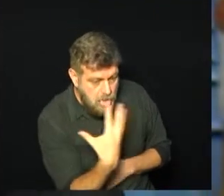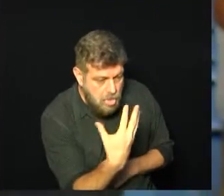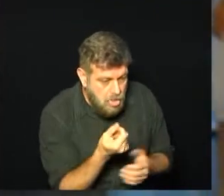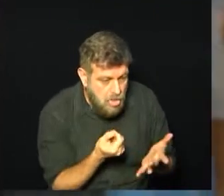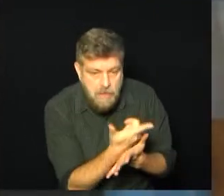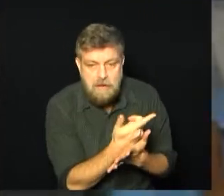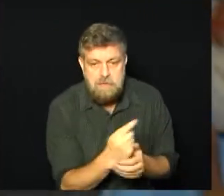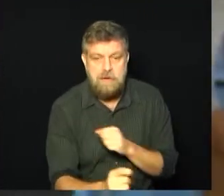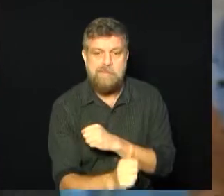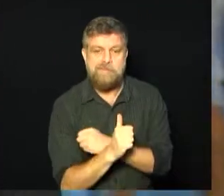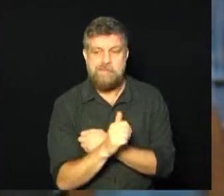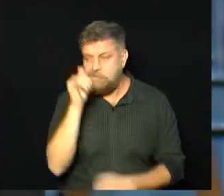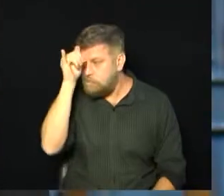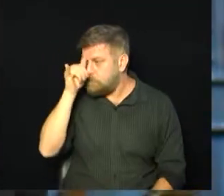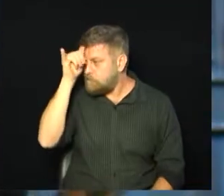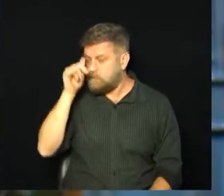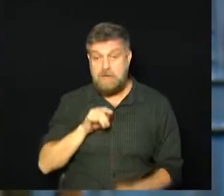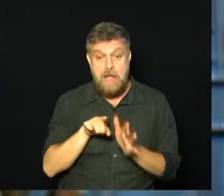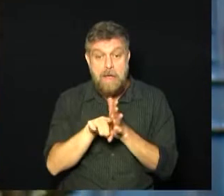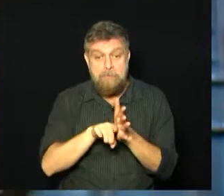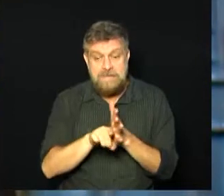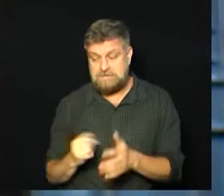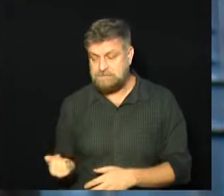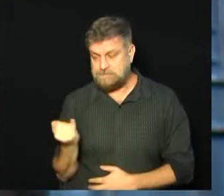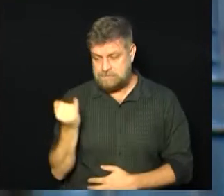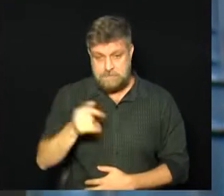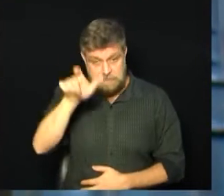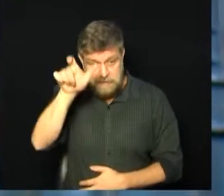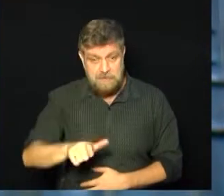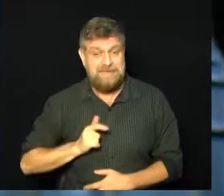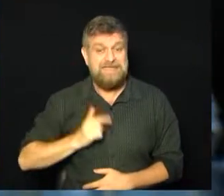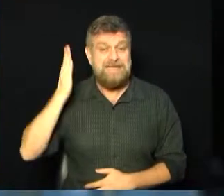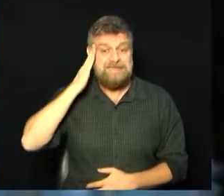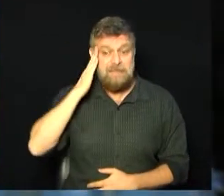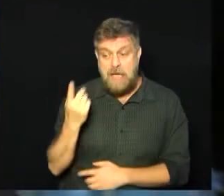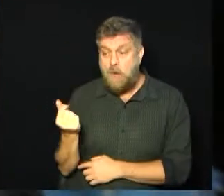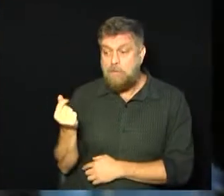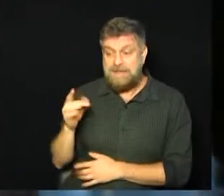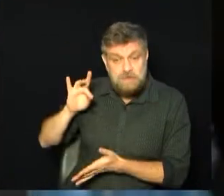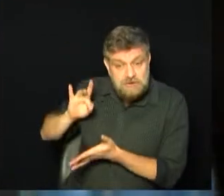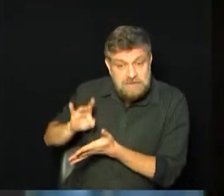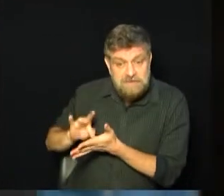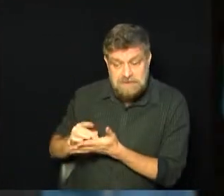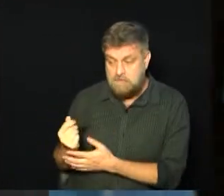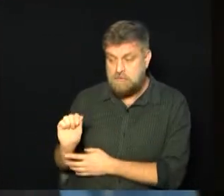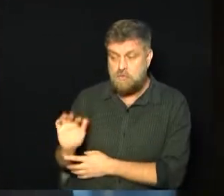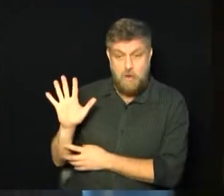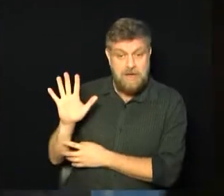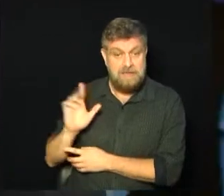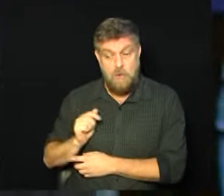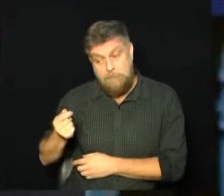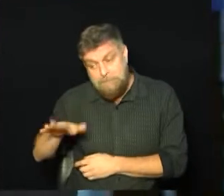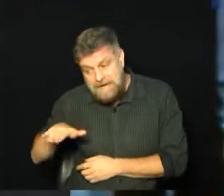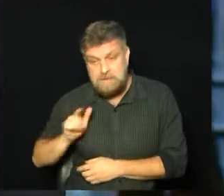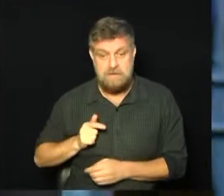Isso, a pesquisa é importante, Mariana, porque o consumidor consegue ter uma noção do valor do produto. Por isso que o Procon recomenda que